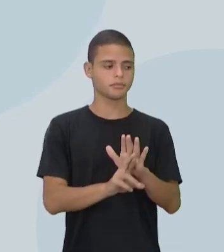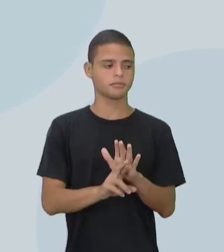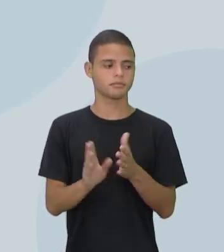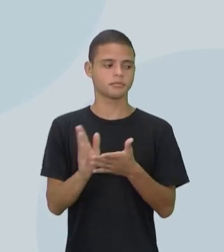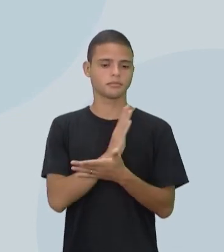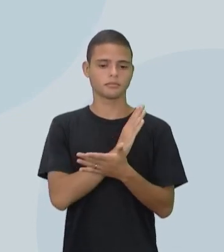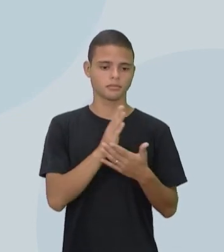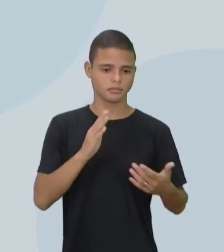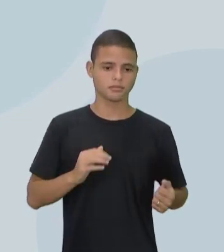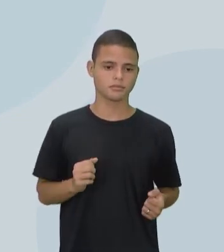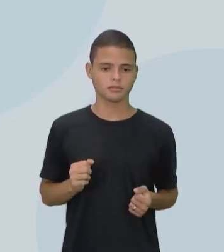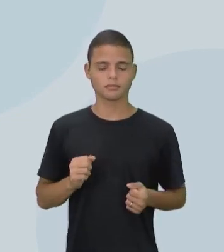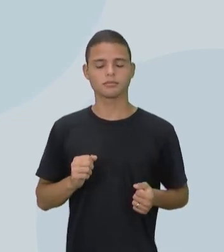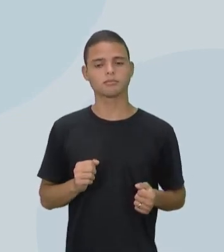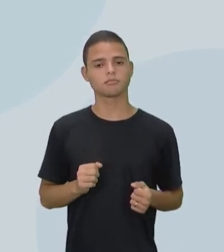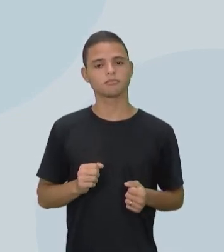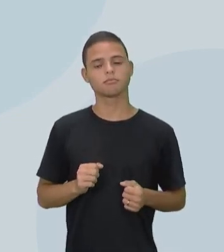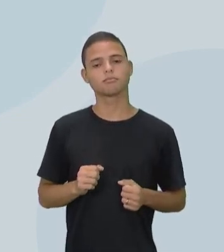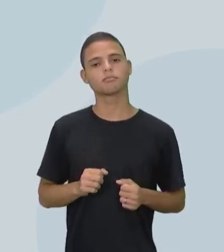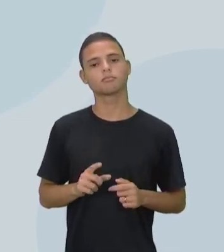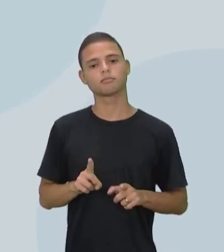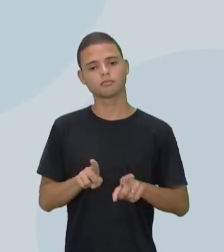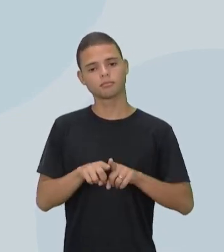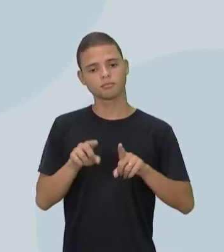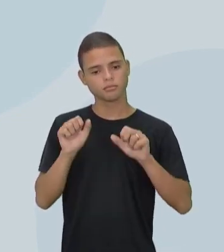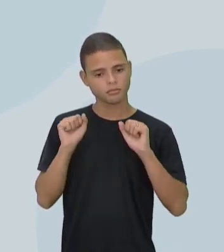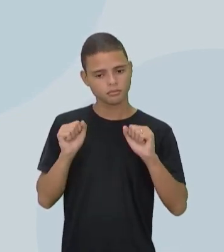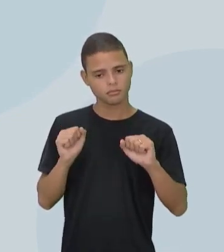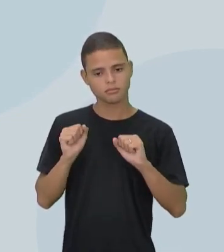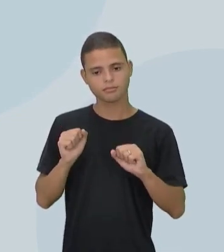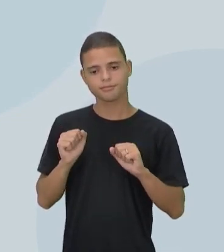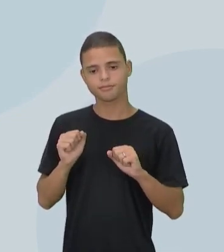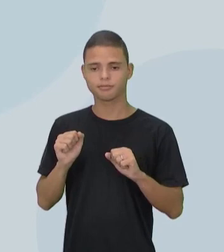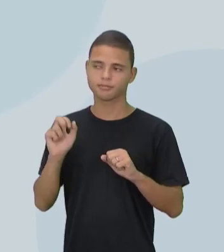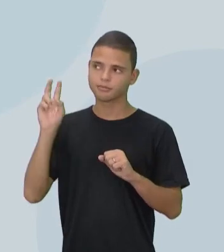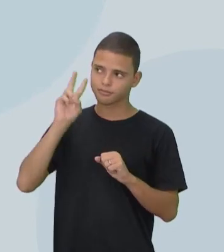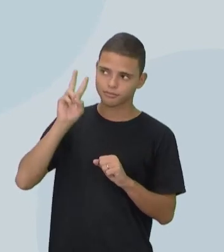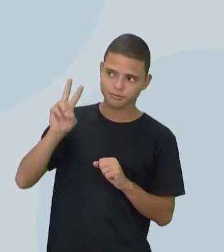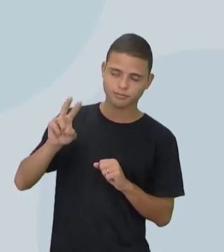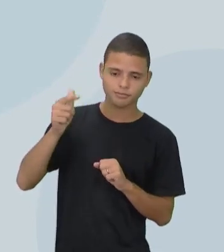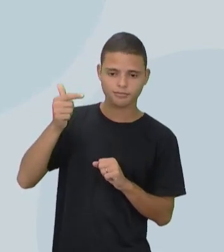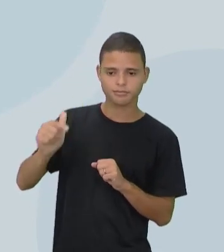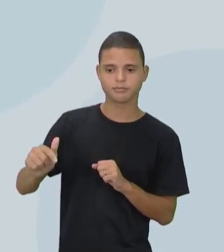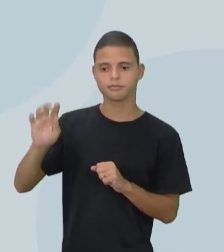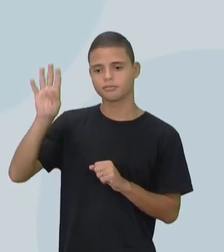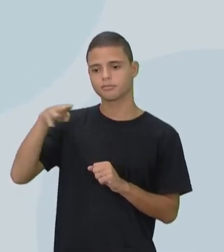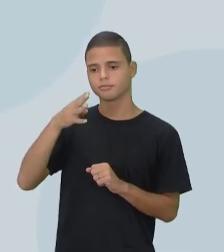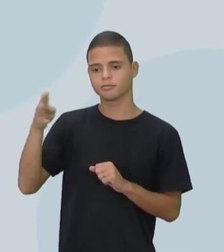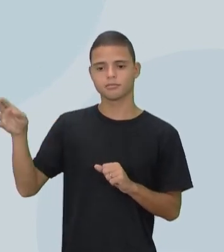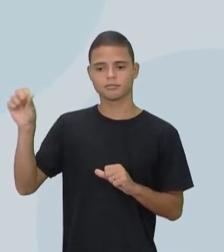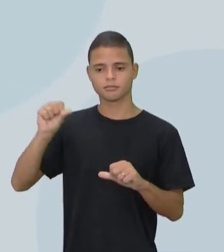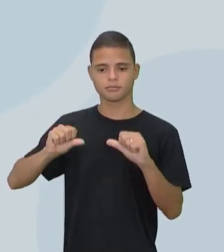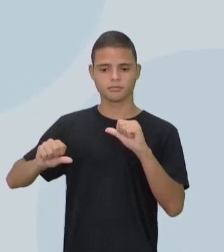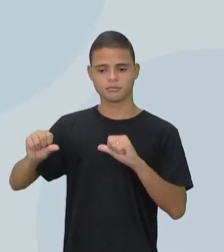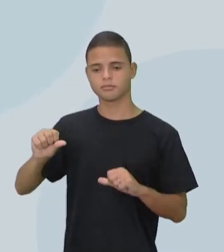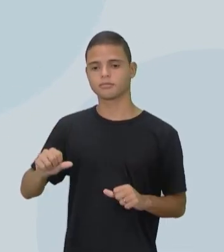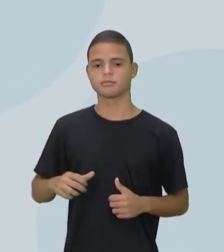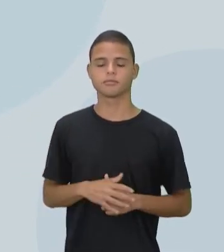substâncias, podemos dar uma leve abordagem na tabela periódica, né? Posso fazer aqui também, de novo, um